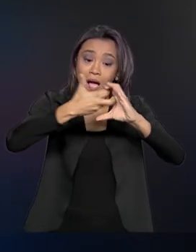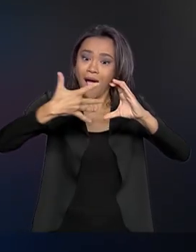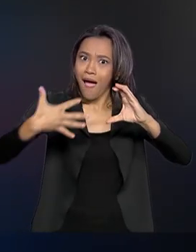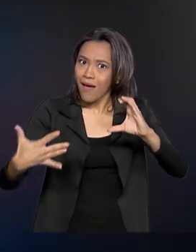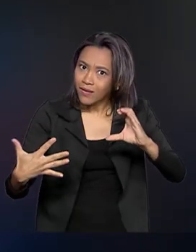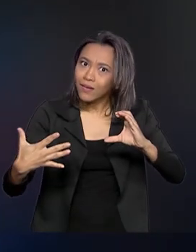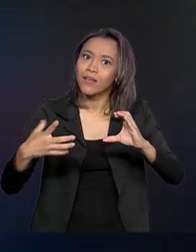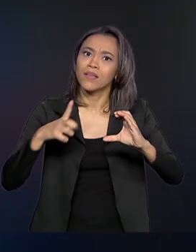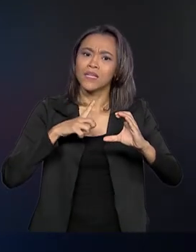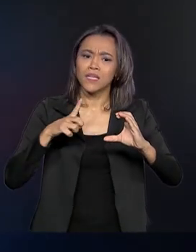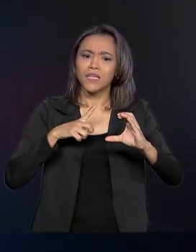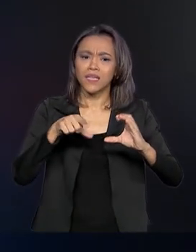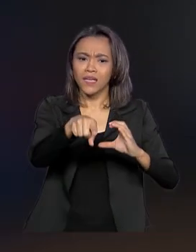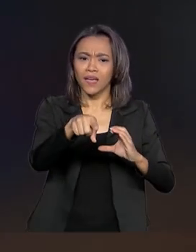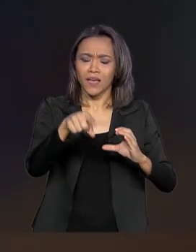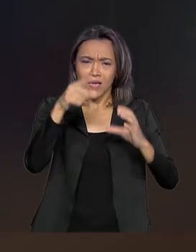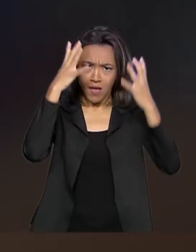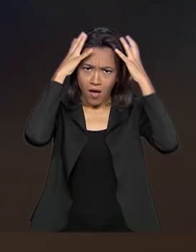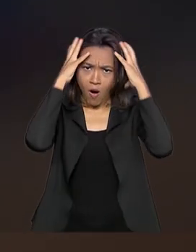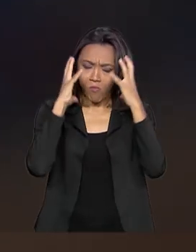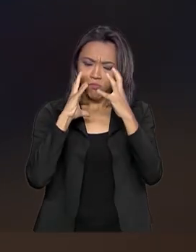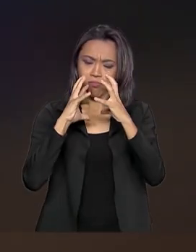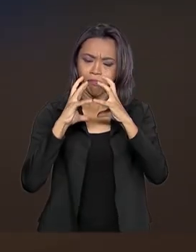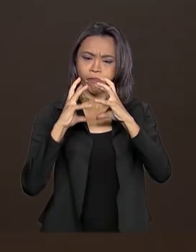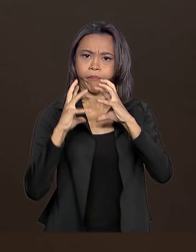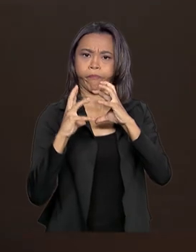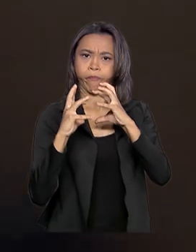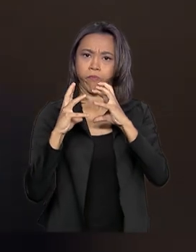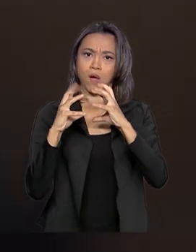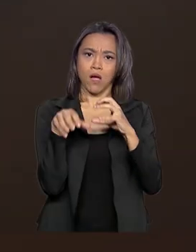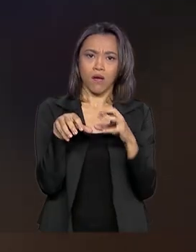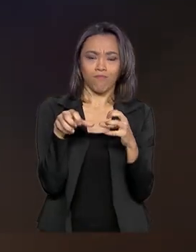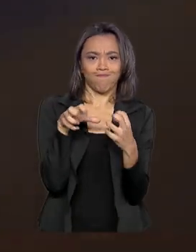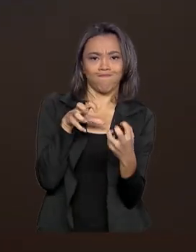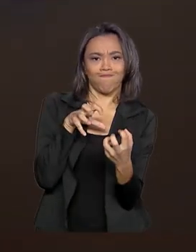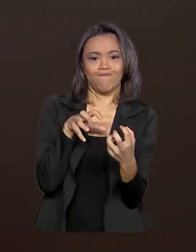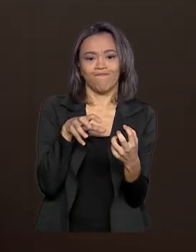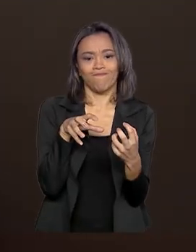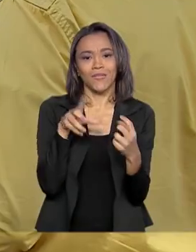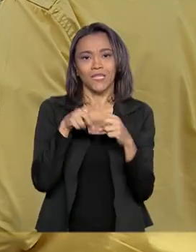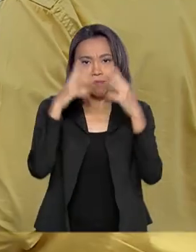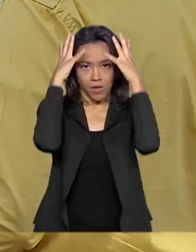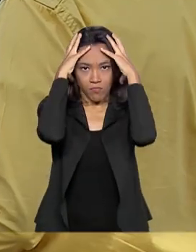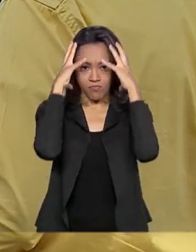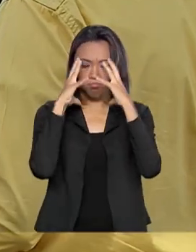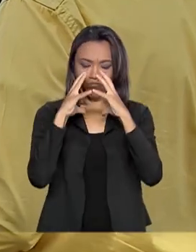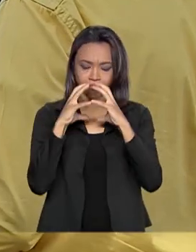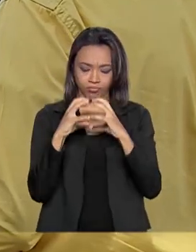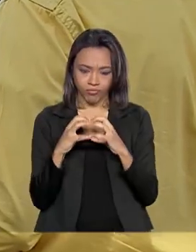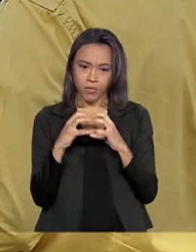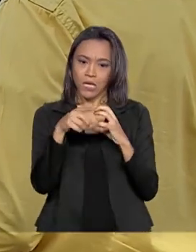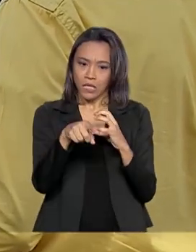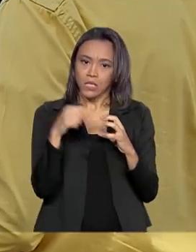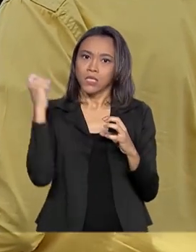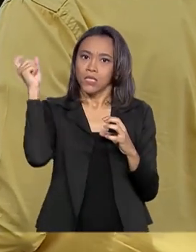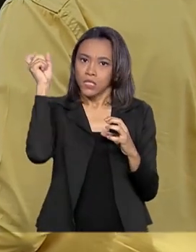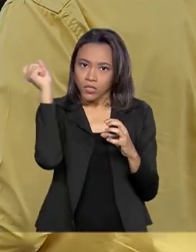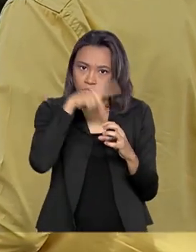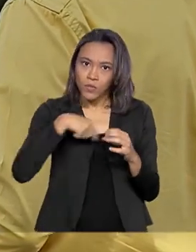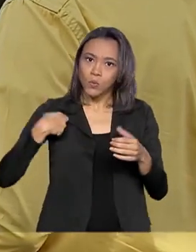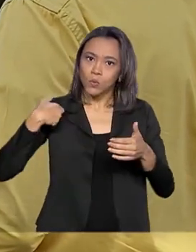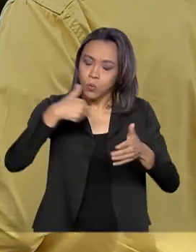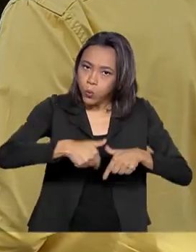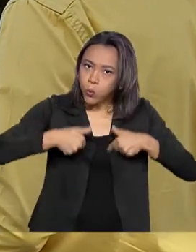rara que provoca malformação cerebral, falta de coordenação muscular e microcefalia. A luta diária do Menino pela Vida